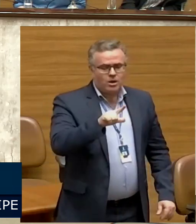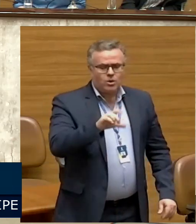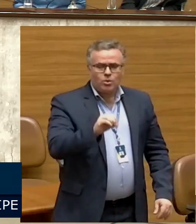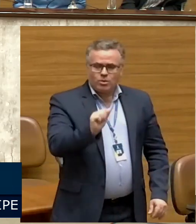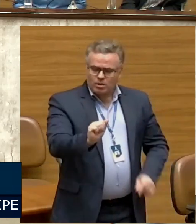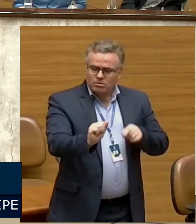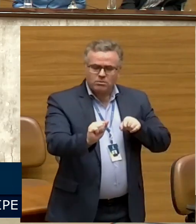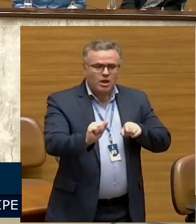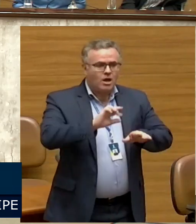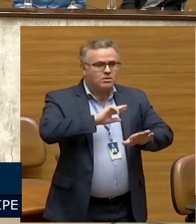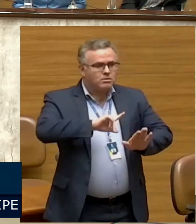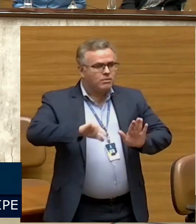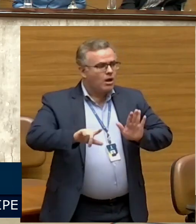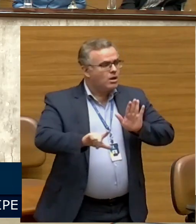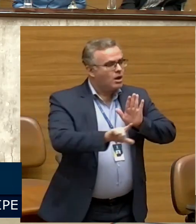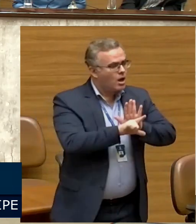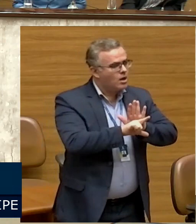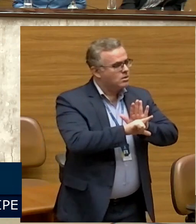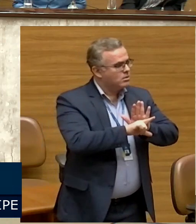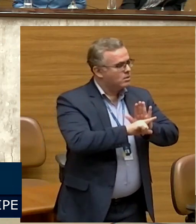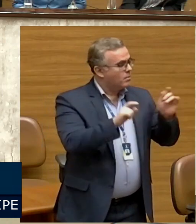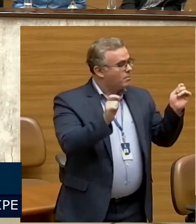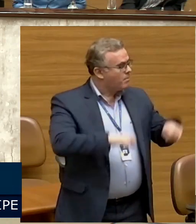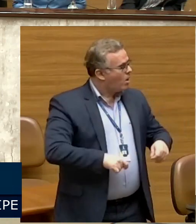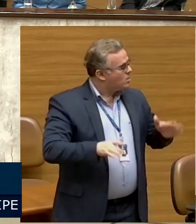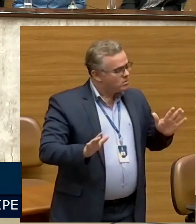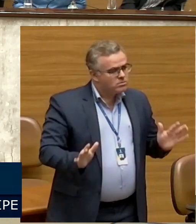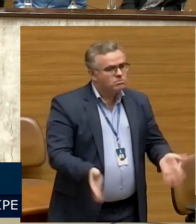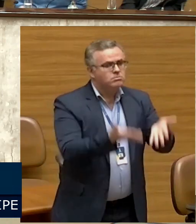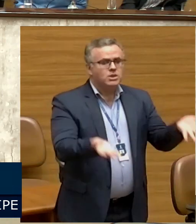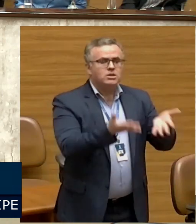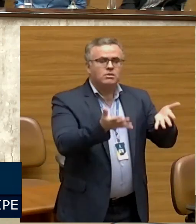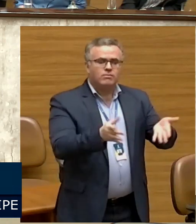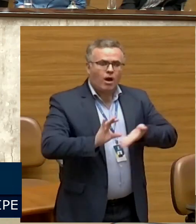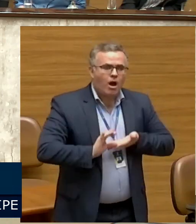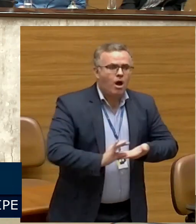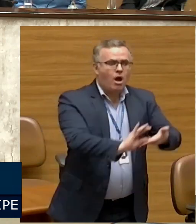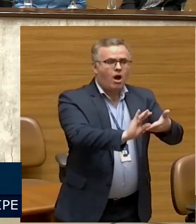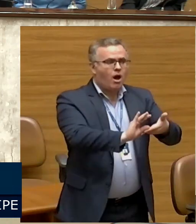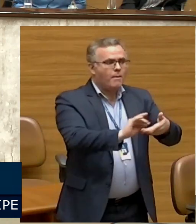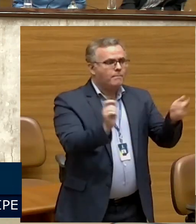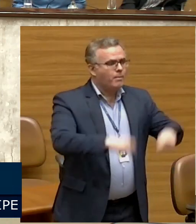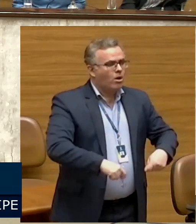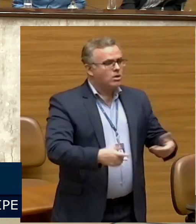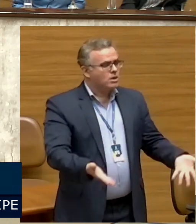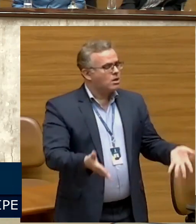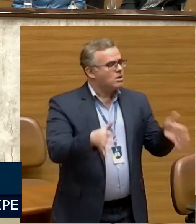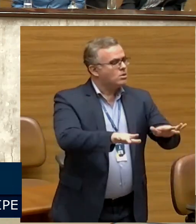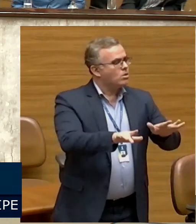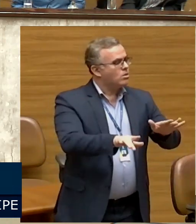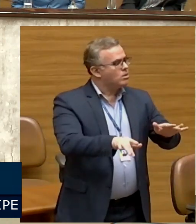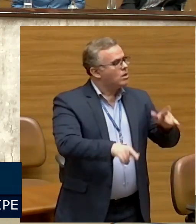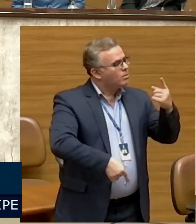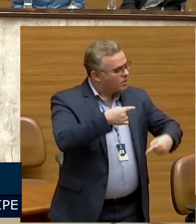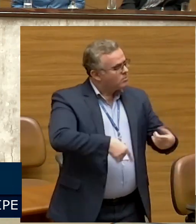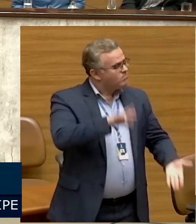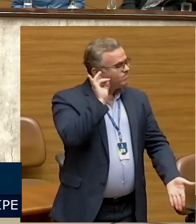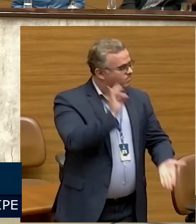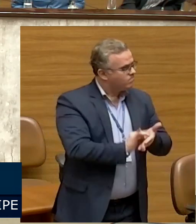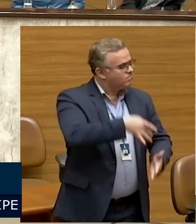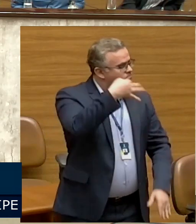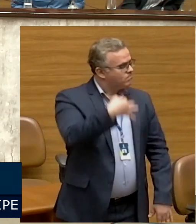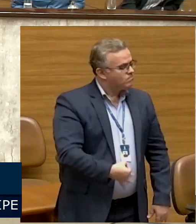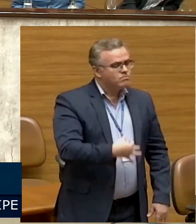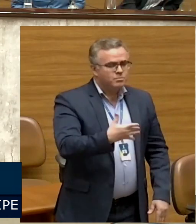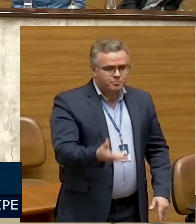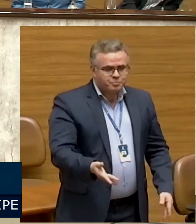recursos para que essas políticas, né, de acessibilidade, política de inclusão, possam ser realmente